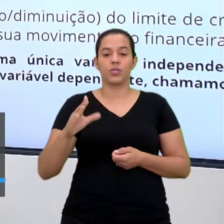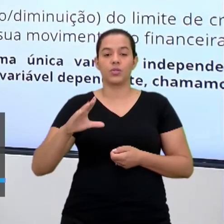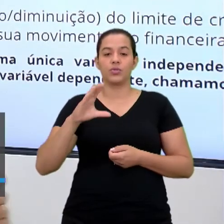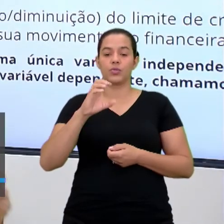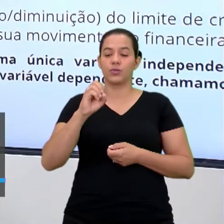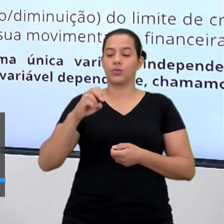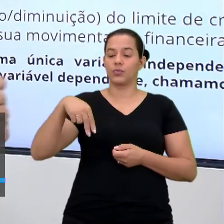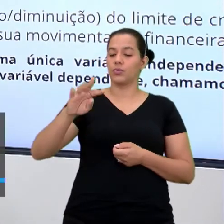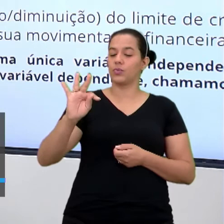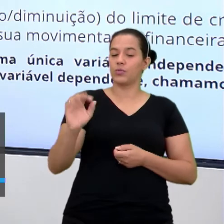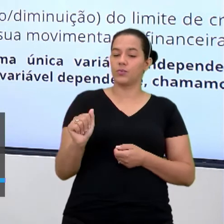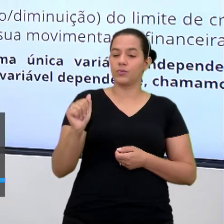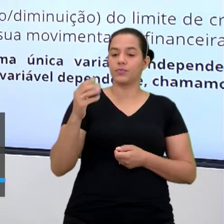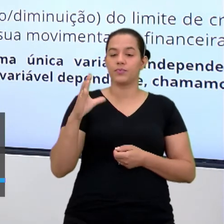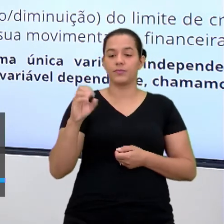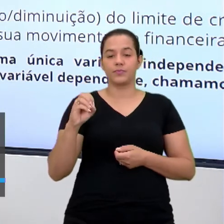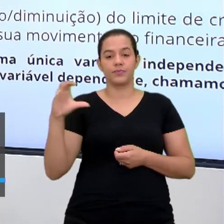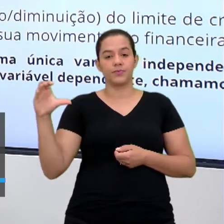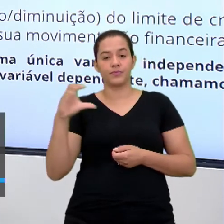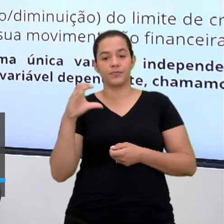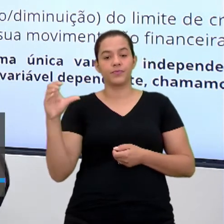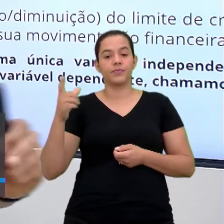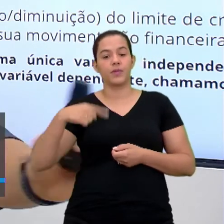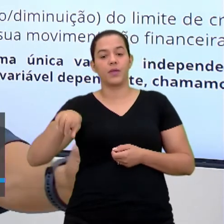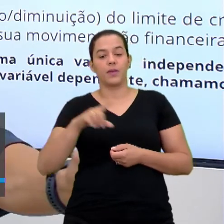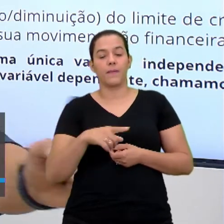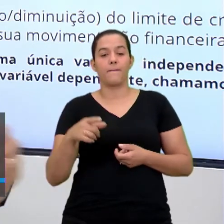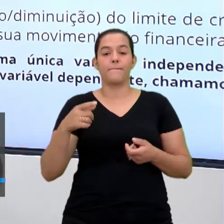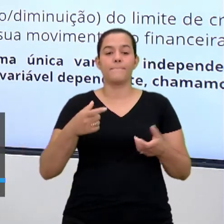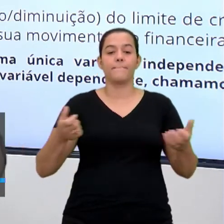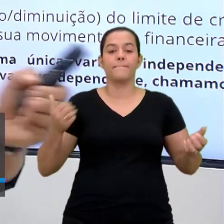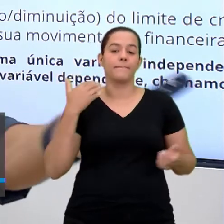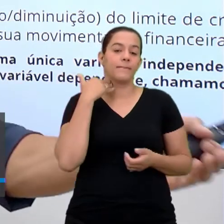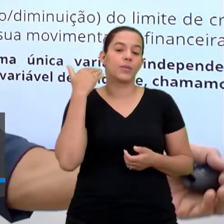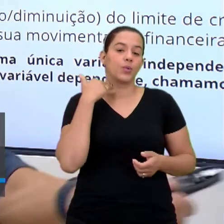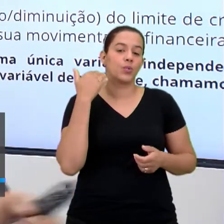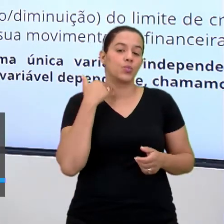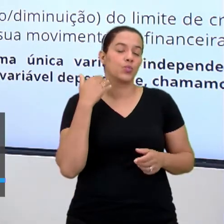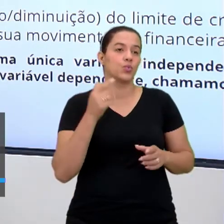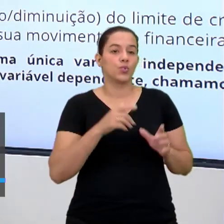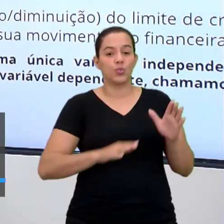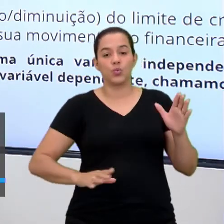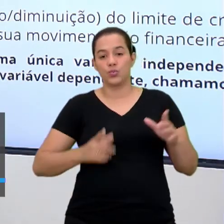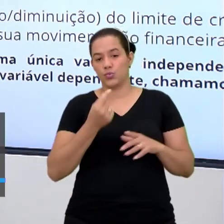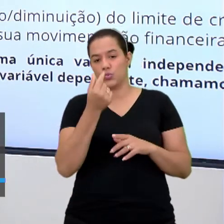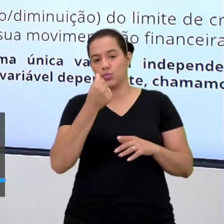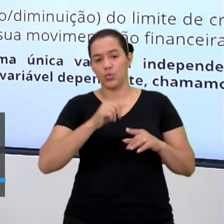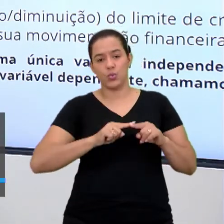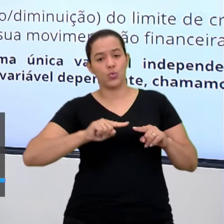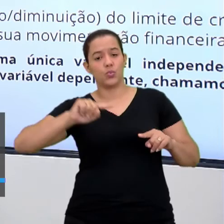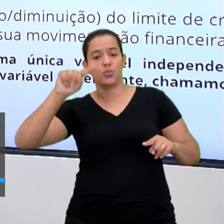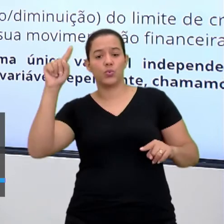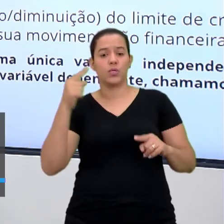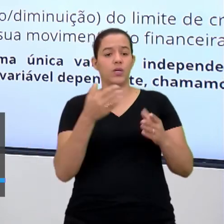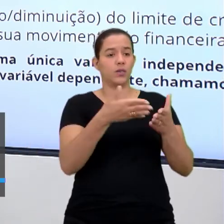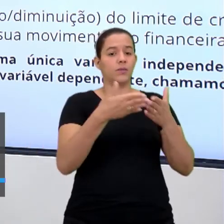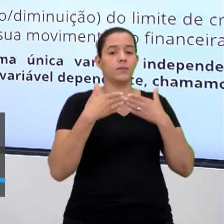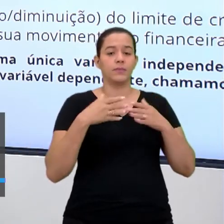viu aquela, né? Você vai olhar seu extrato lá, o banco te oferecendo assim um limite maravilhoso, mas por que isso se eu não